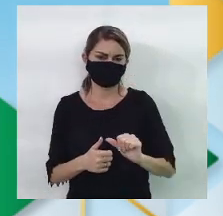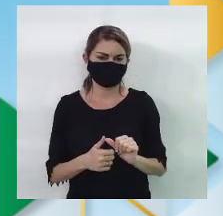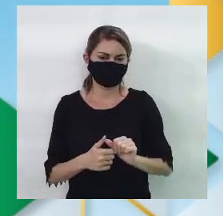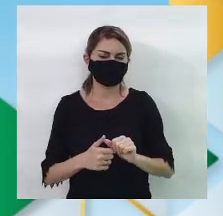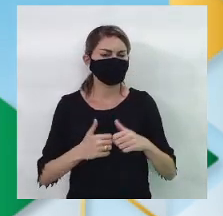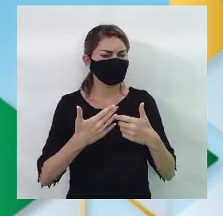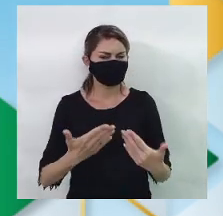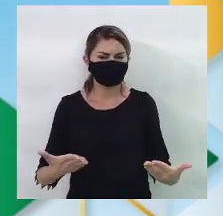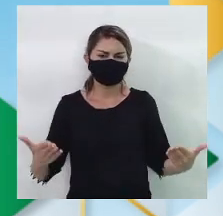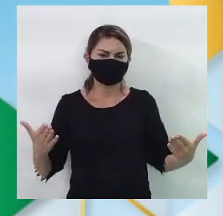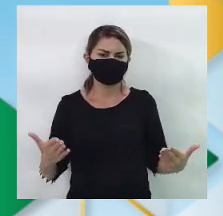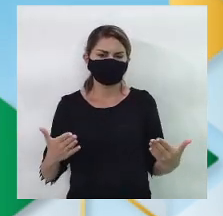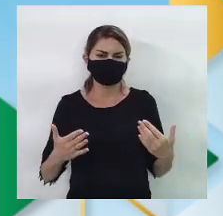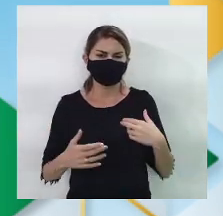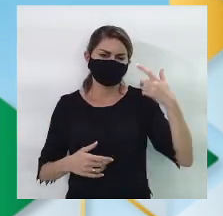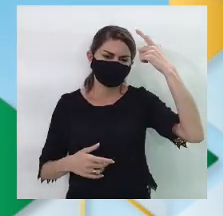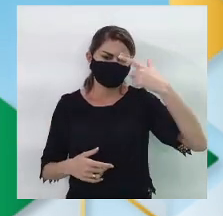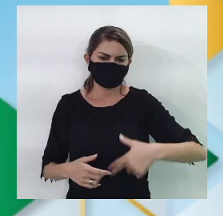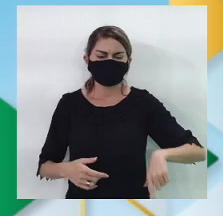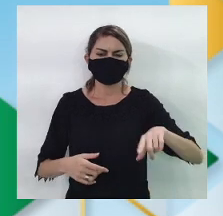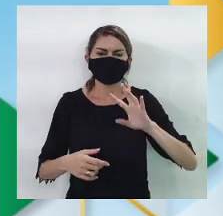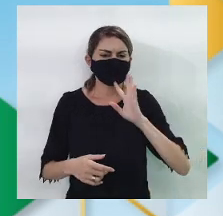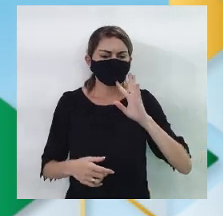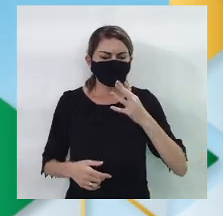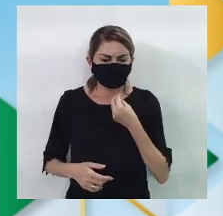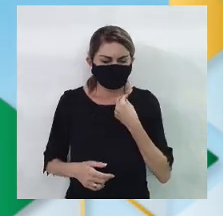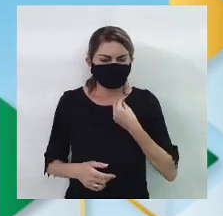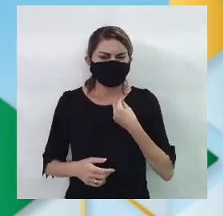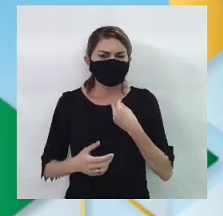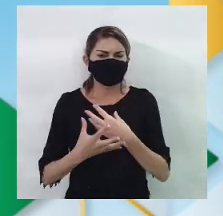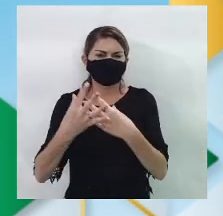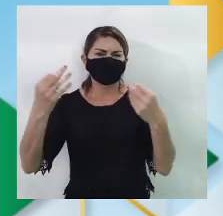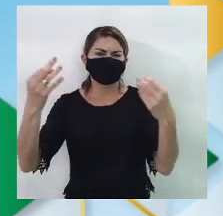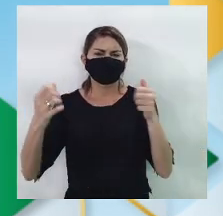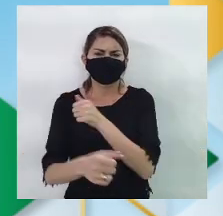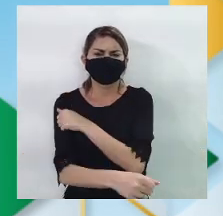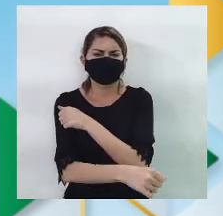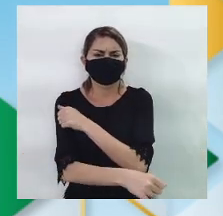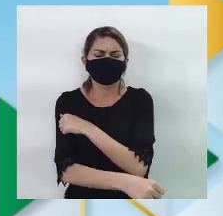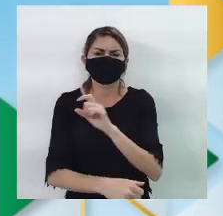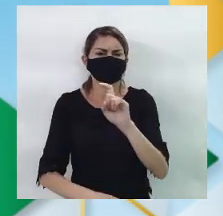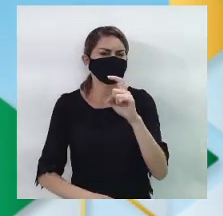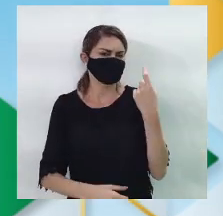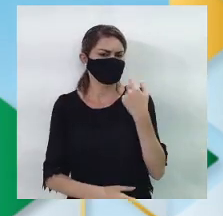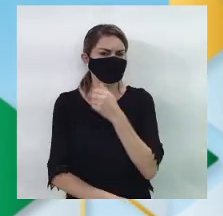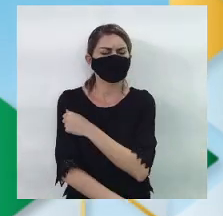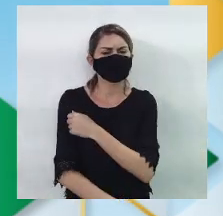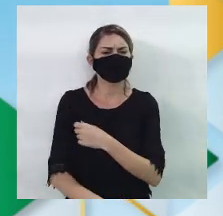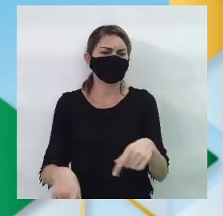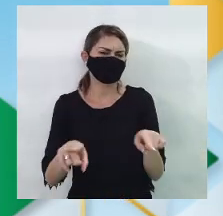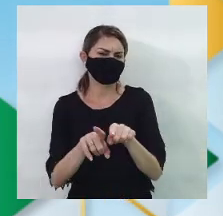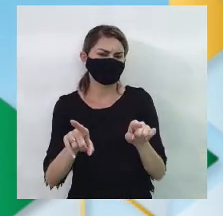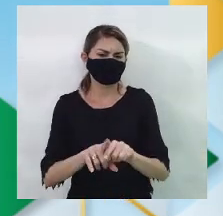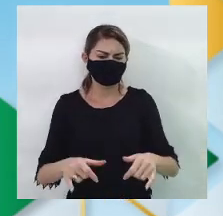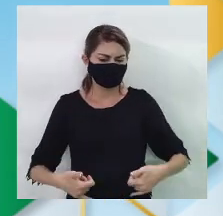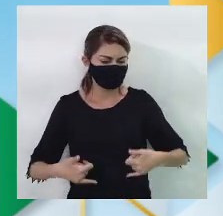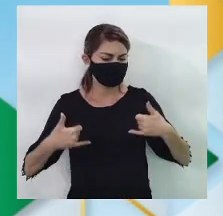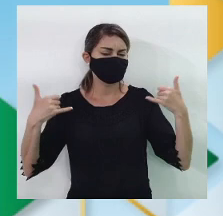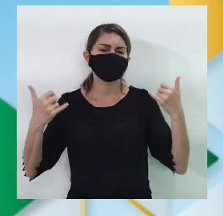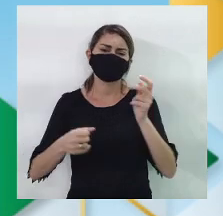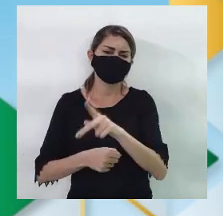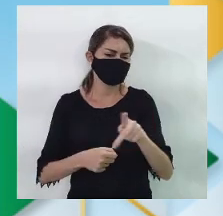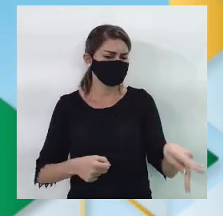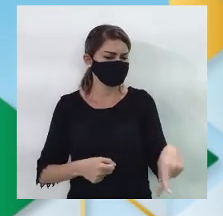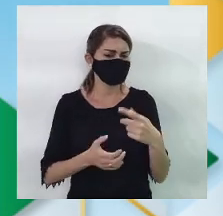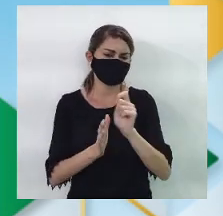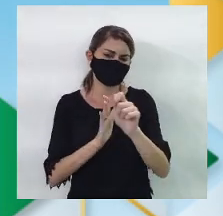Em minhas personagens se reconhecem muitos alunos e ex-alunos, também orgulhosos da professora